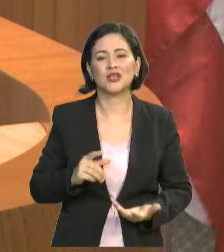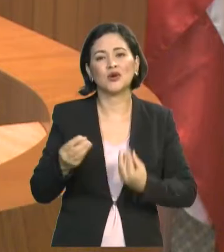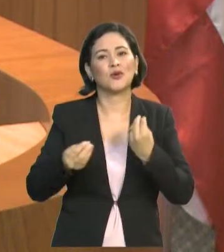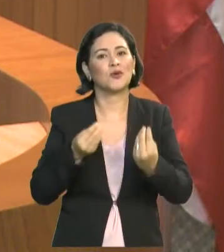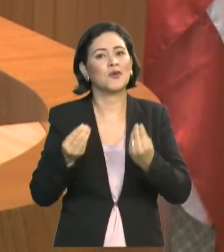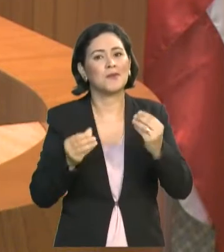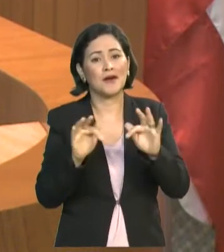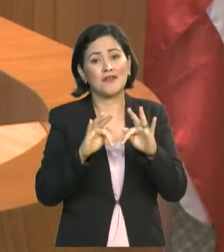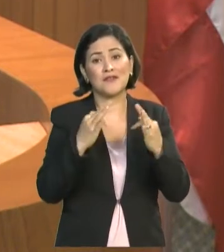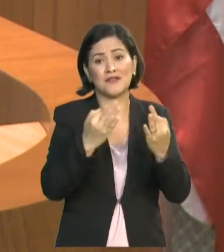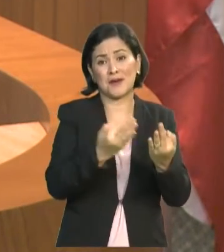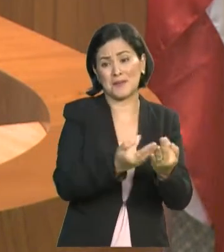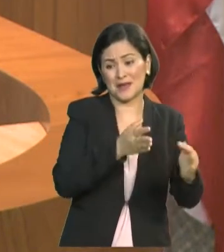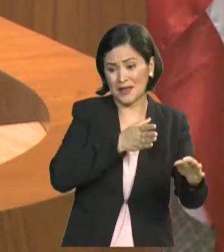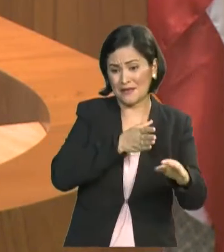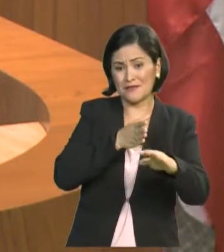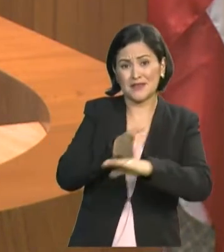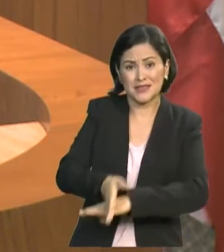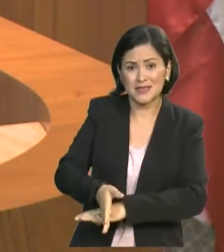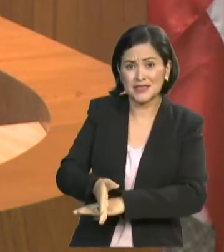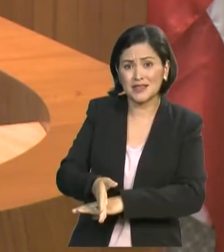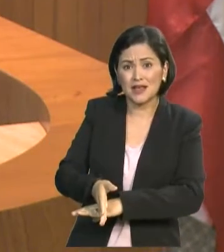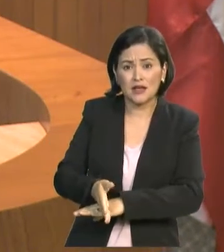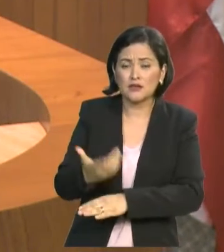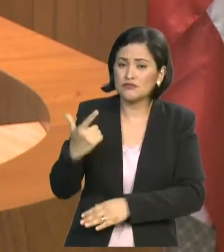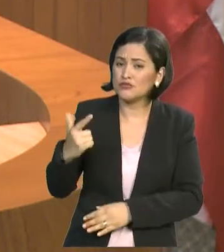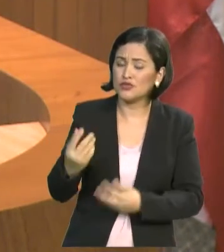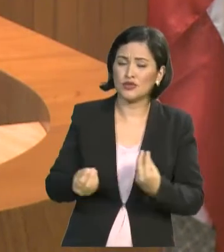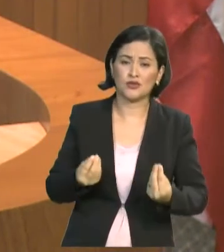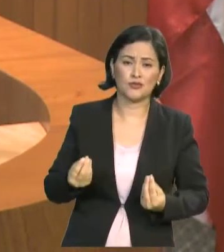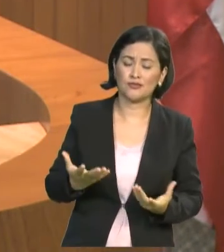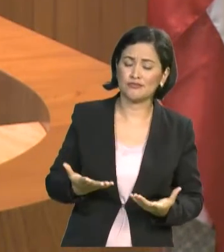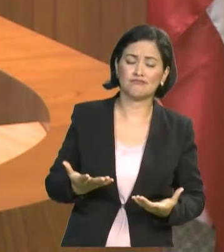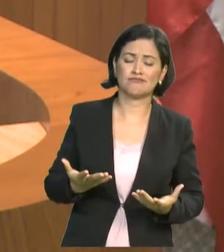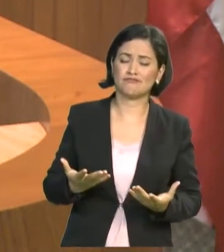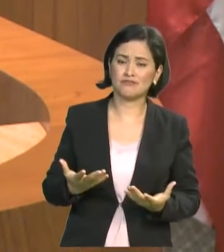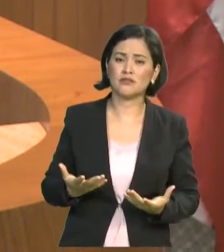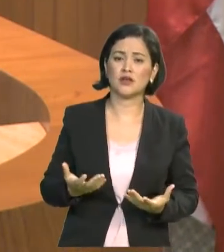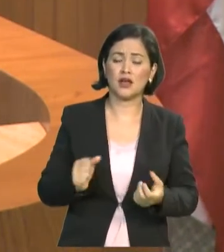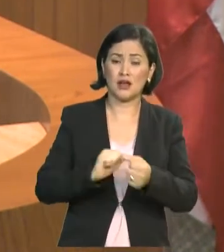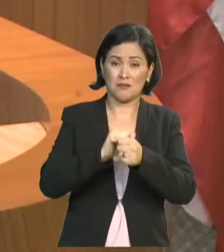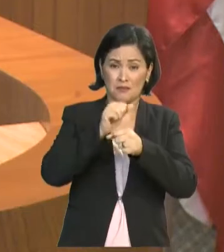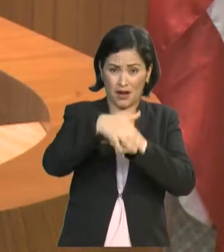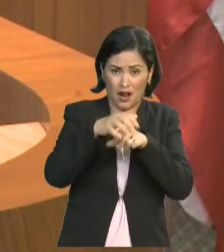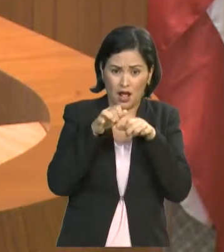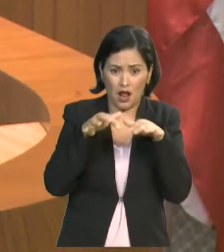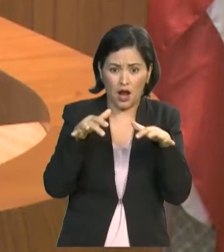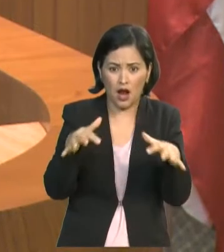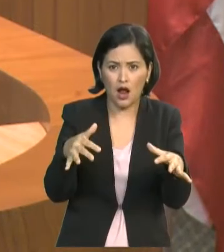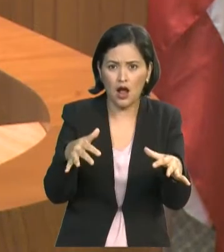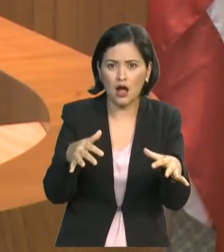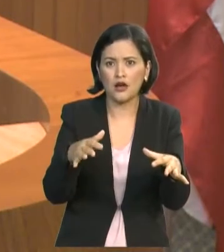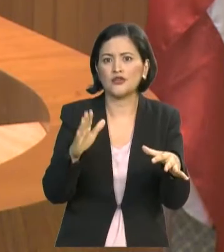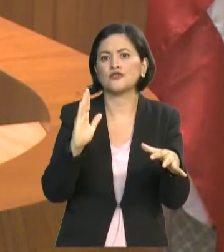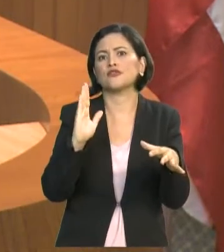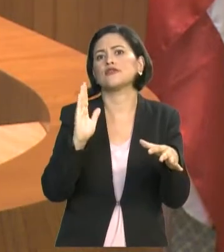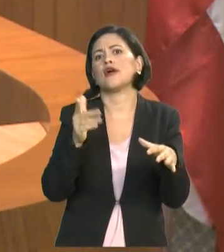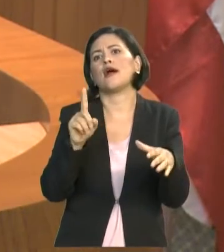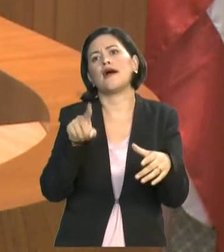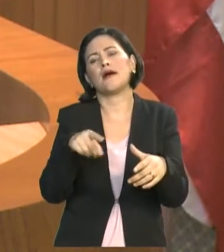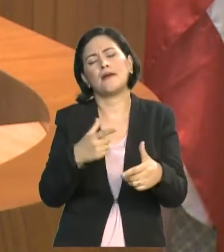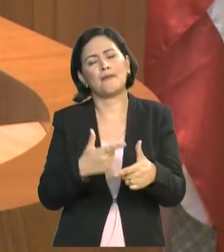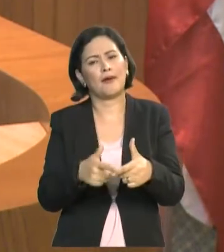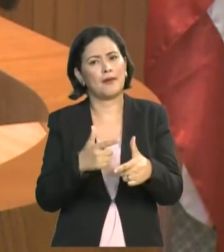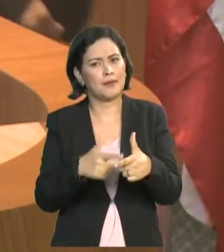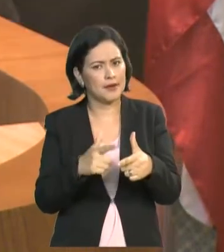também limitam com que elas tenham acesso às suas famílias. A pandemia em si já nos afasta, e principalmente essas